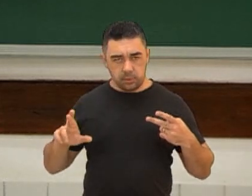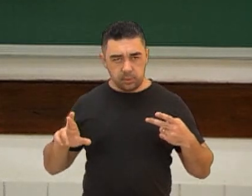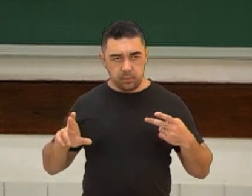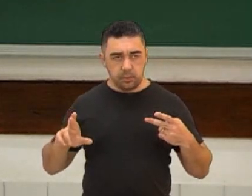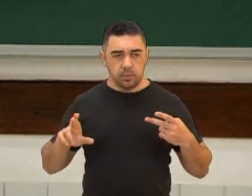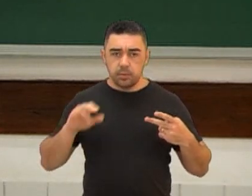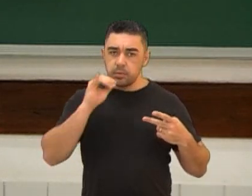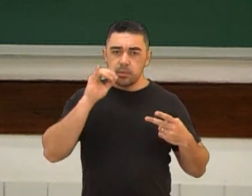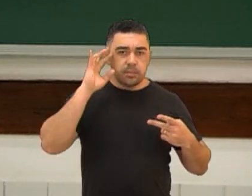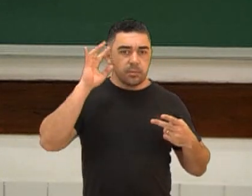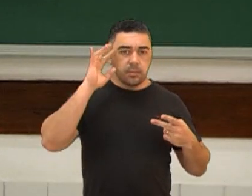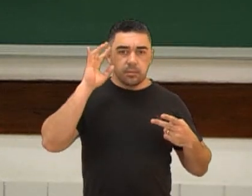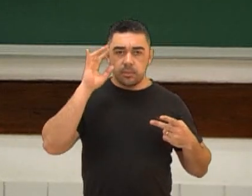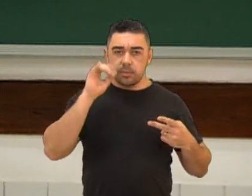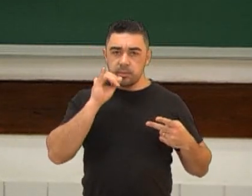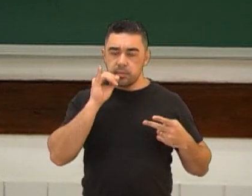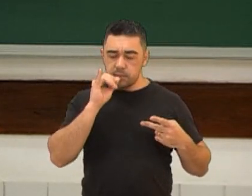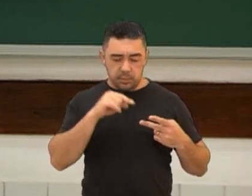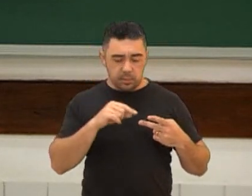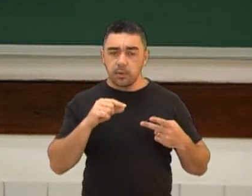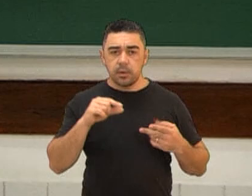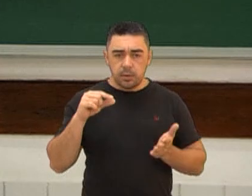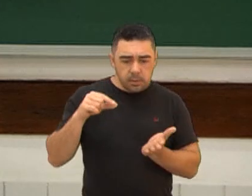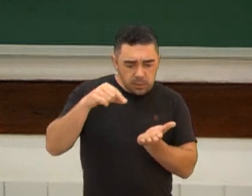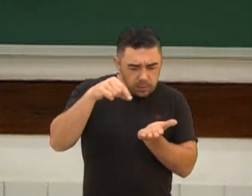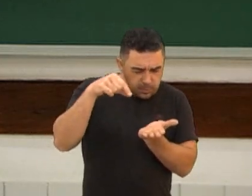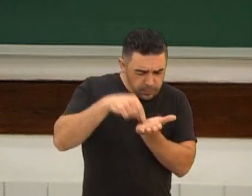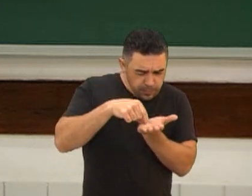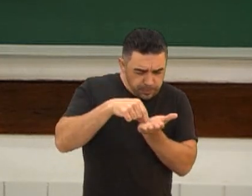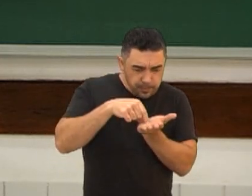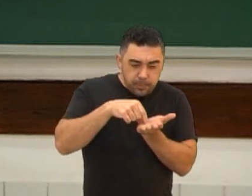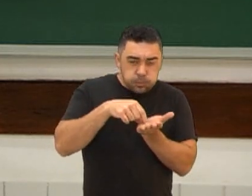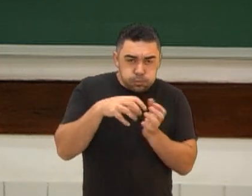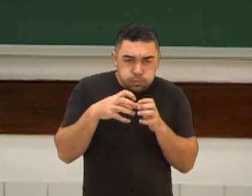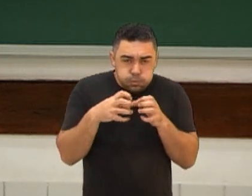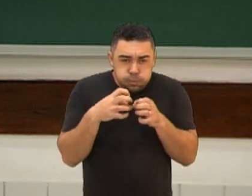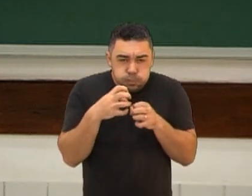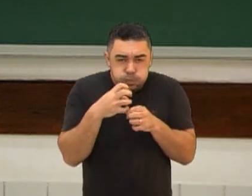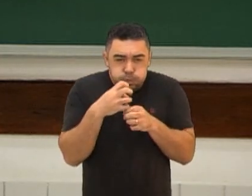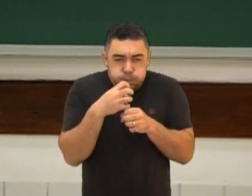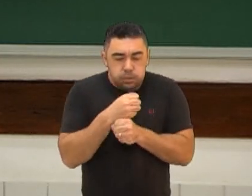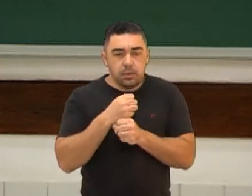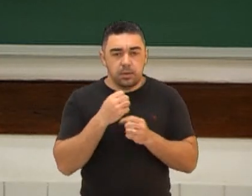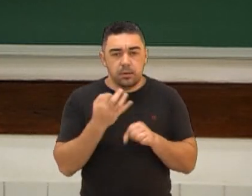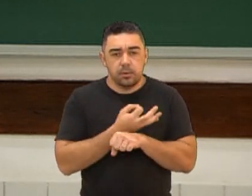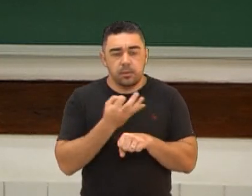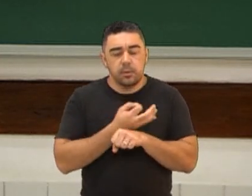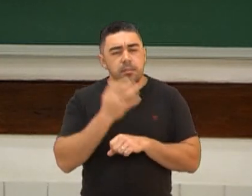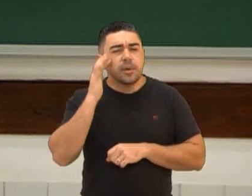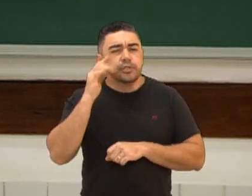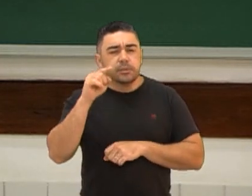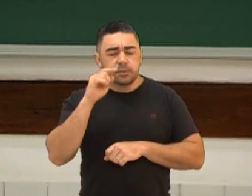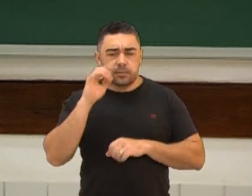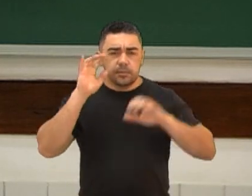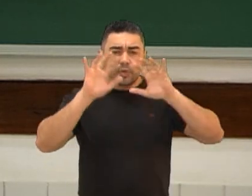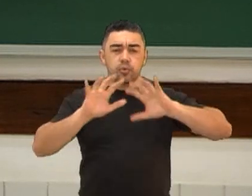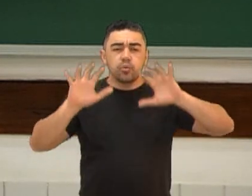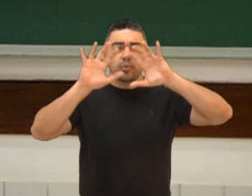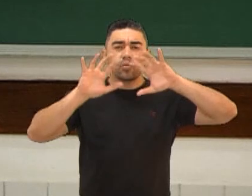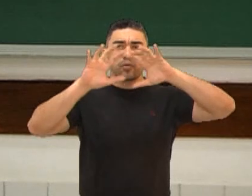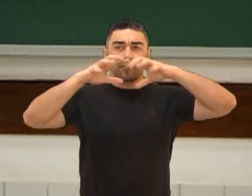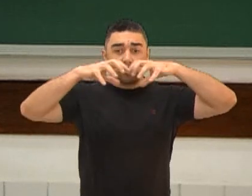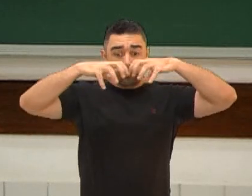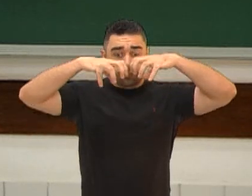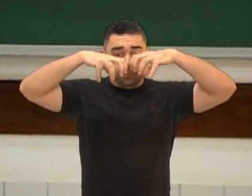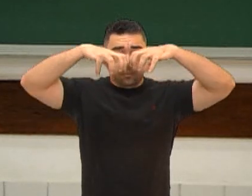Condensador, pensa assim numa nuvem que vai carregando, né? E depois condensa, né? A nuvem que carrega, não só